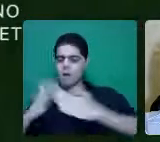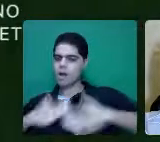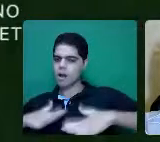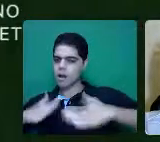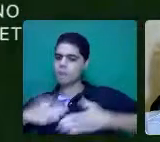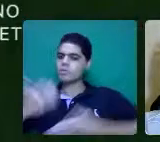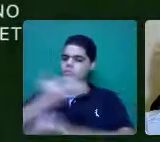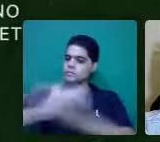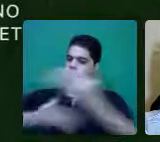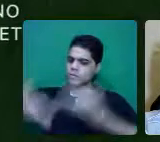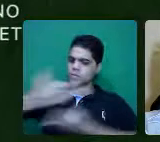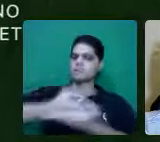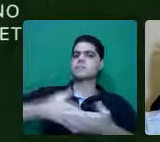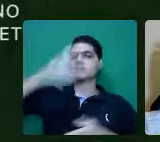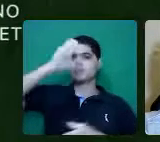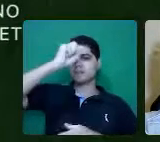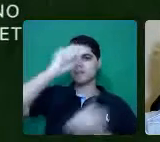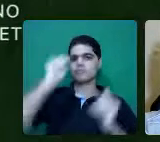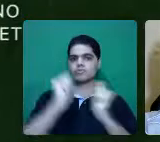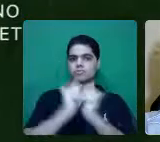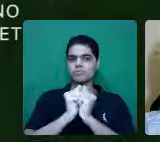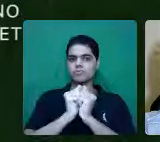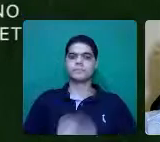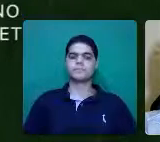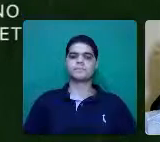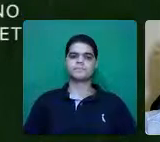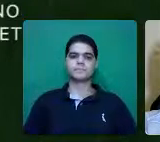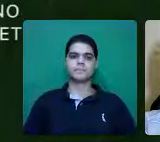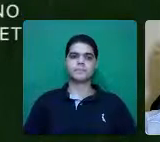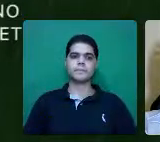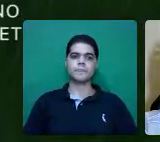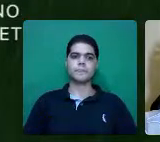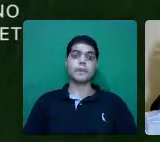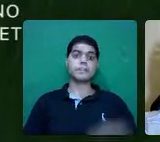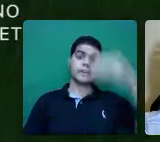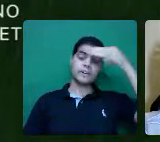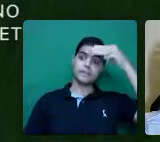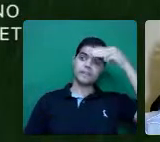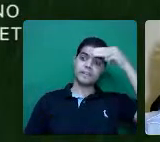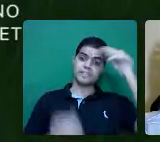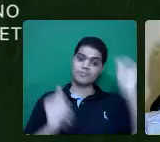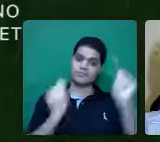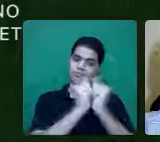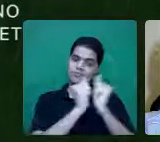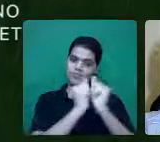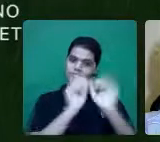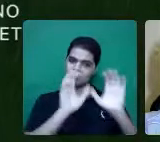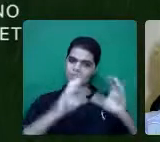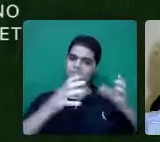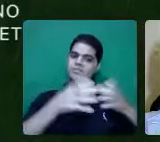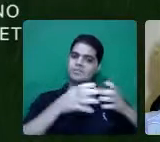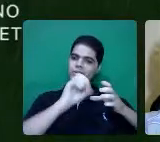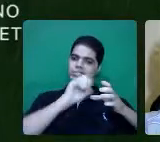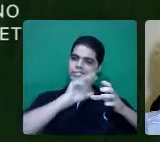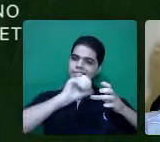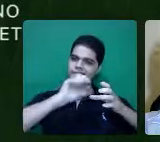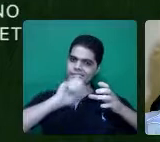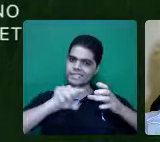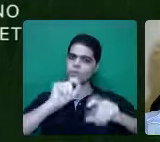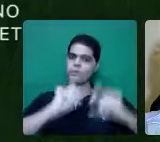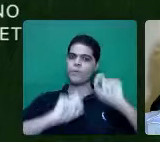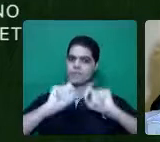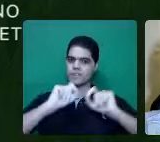tá? Papel de mentores e padrinhos e madrinhas. Então, a gente fala que uma maratona de inovação